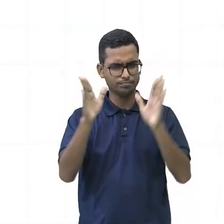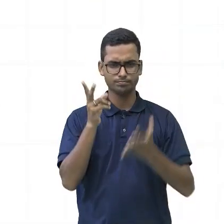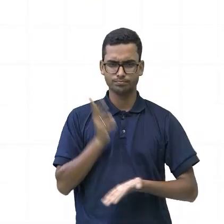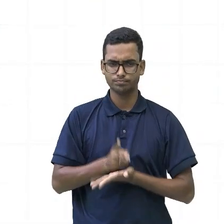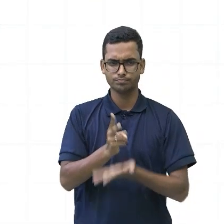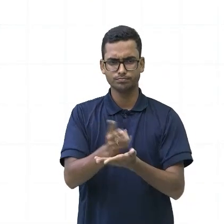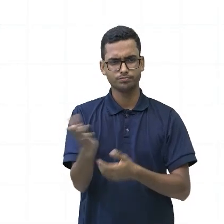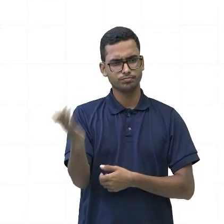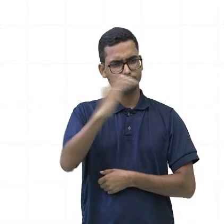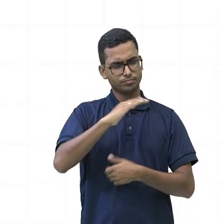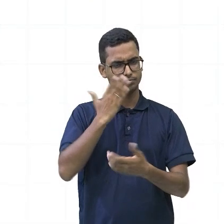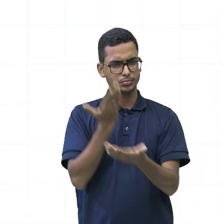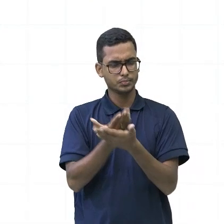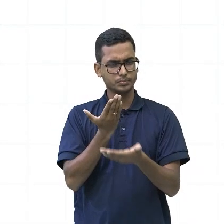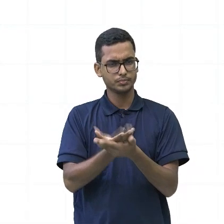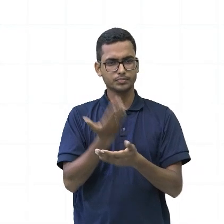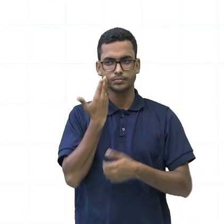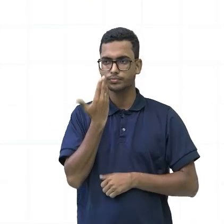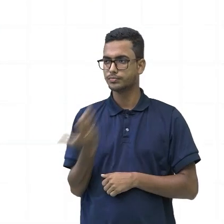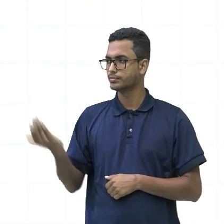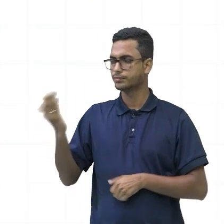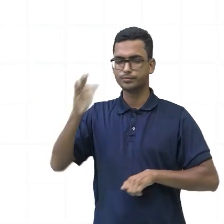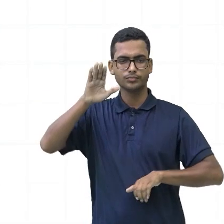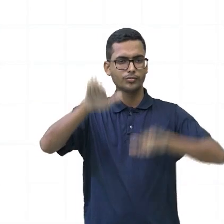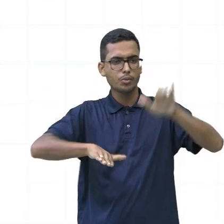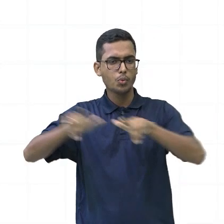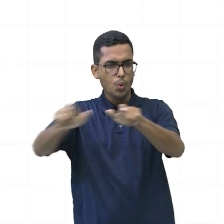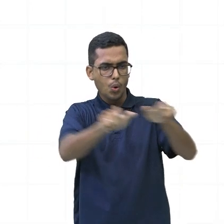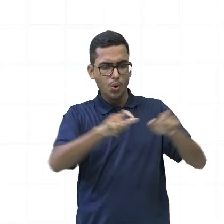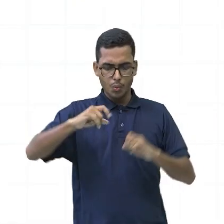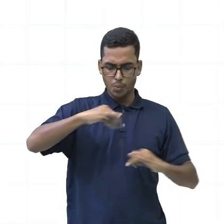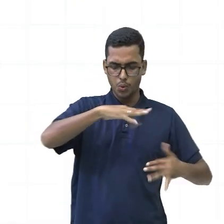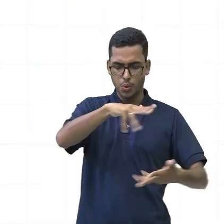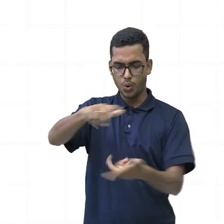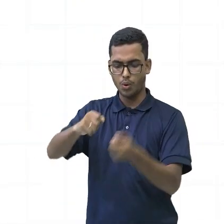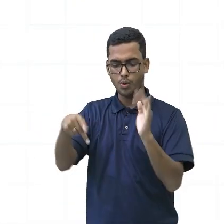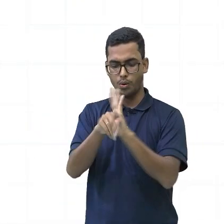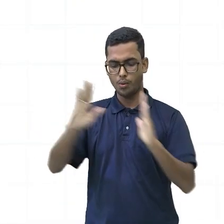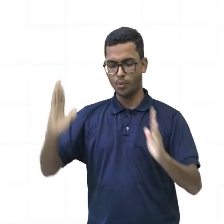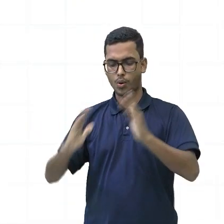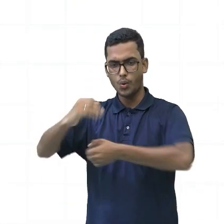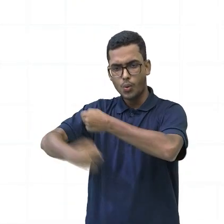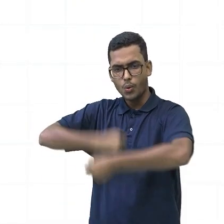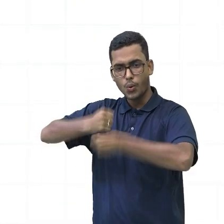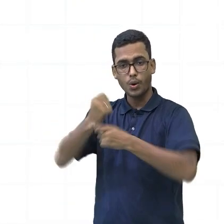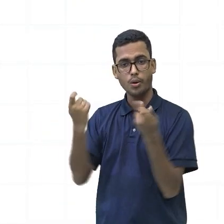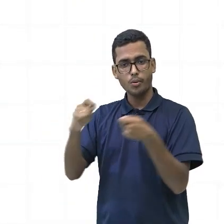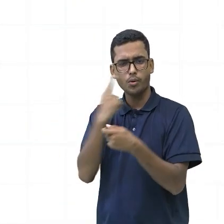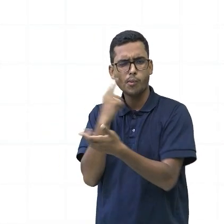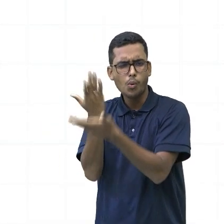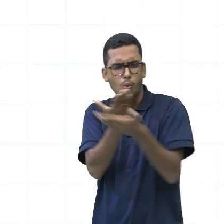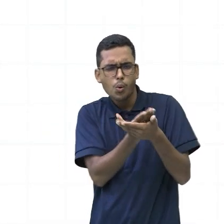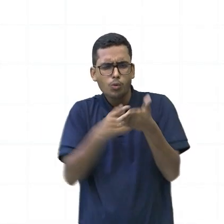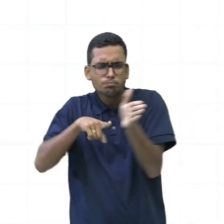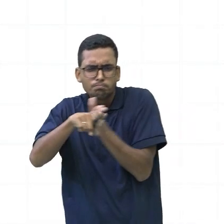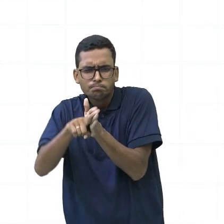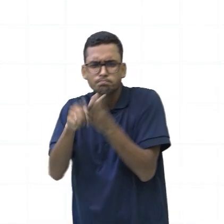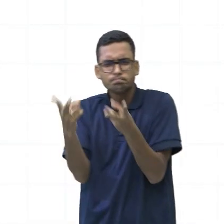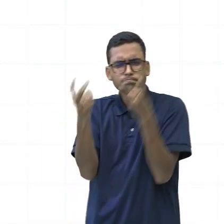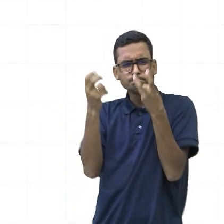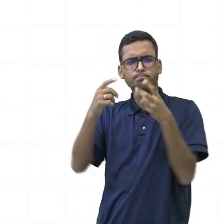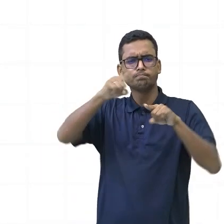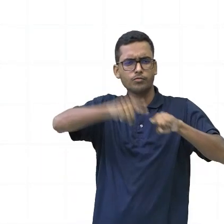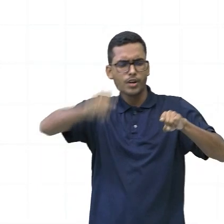entender isso. Dependendo da região do planeta, ao longo do ano, podemos verificar as variações de temperatura, o aspecto